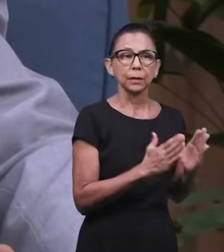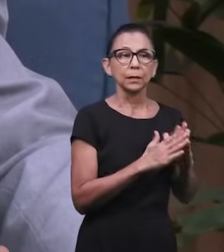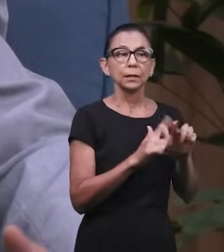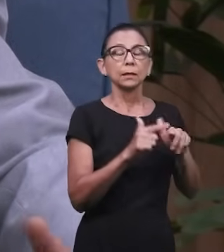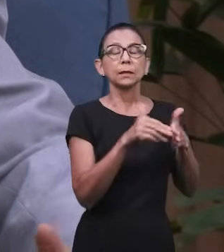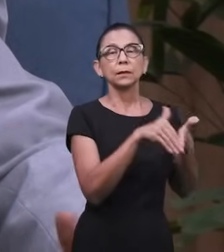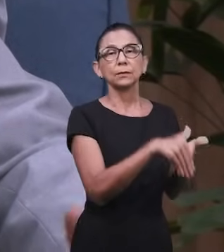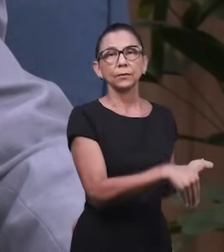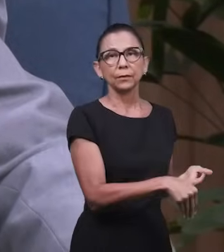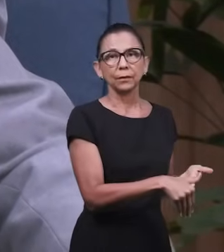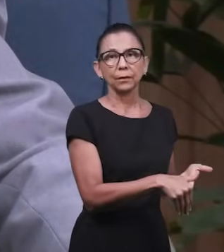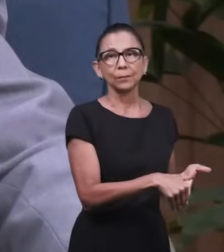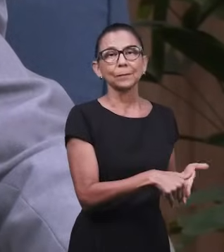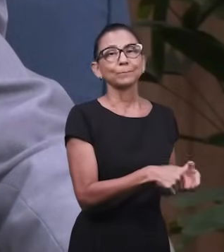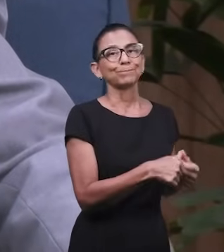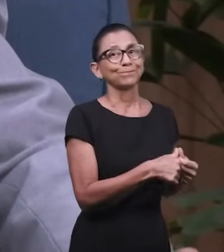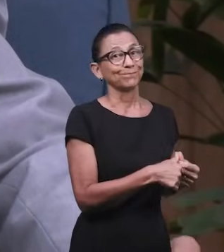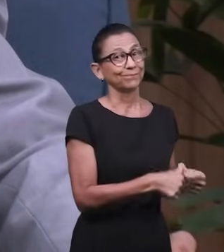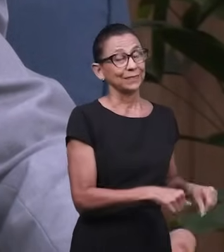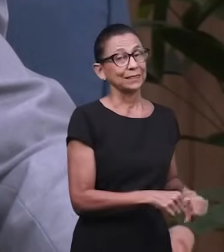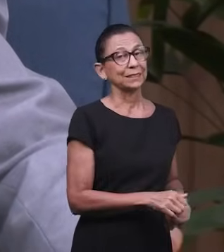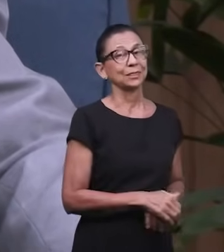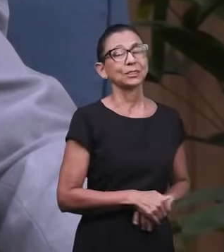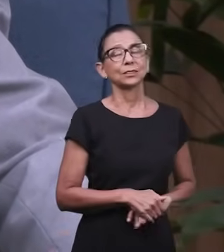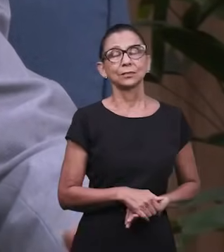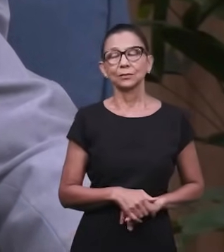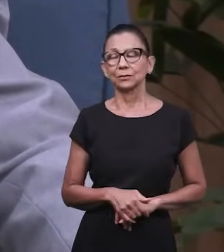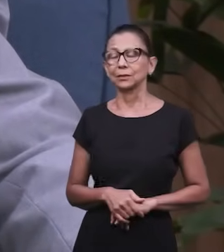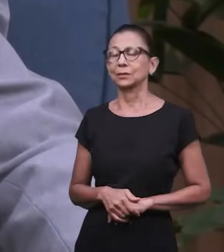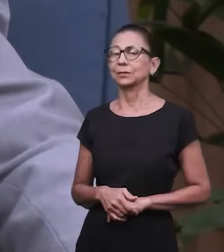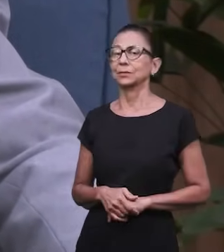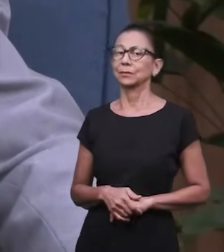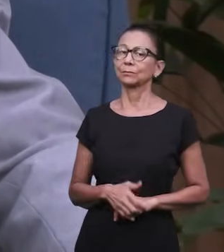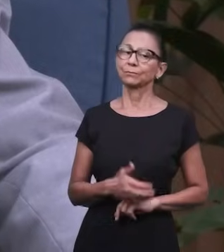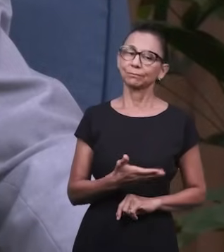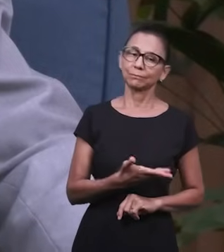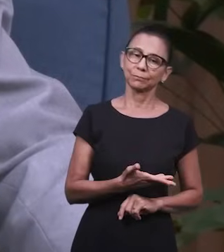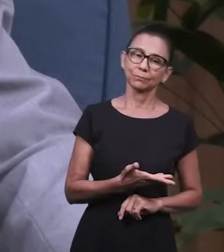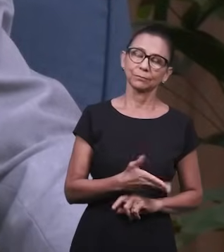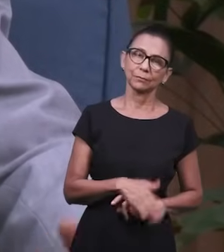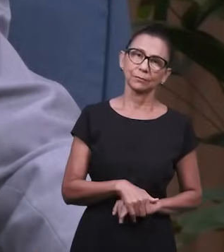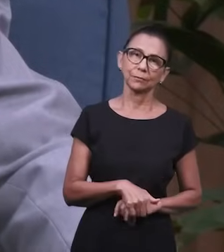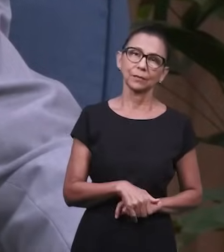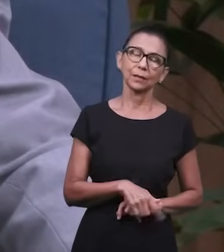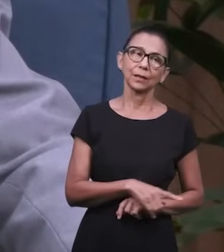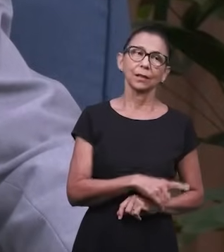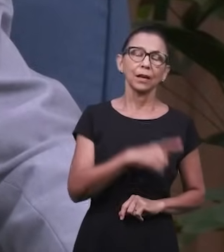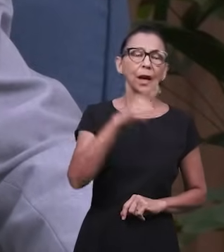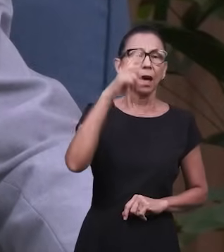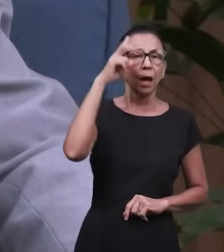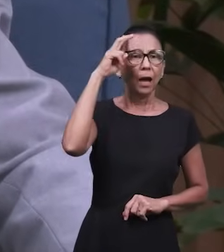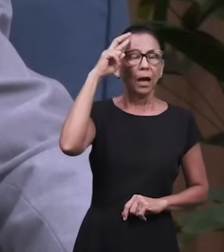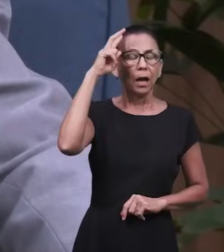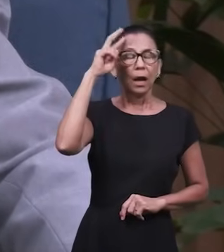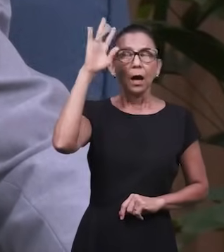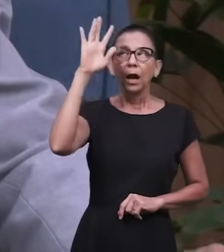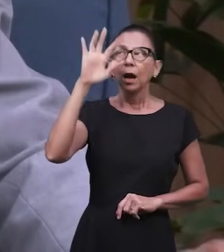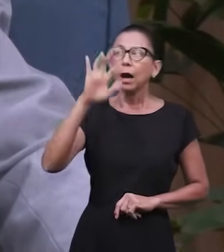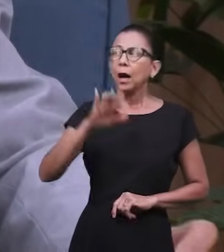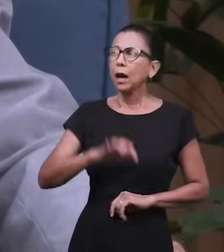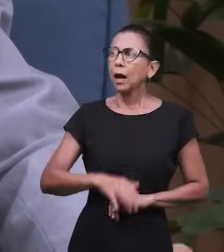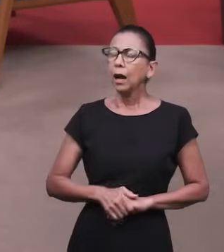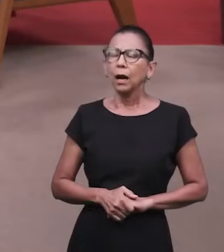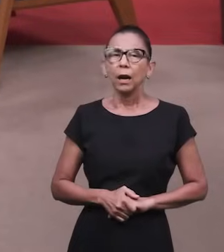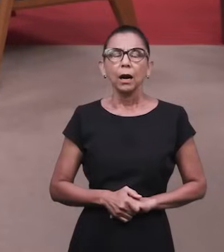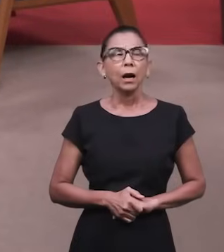em que a igreja infiel vai se lembrar de tudo, mas não vai achar.